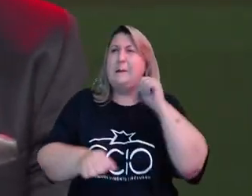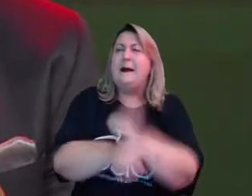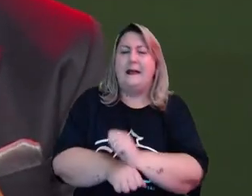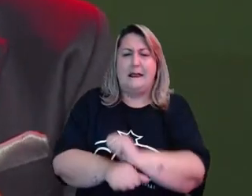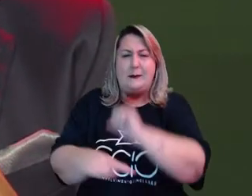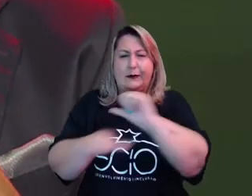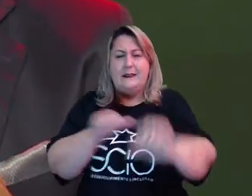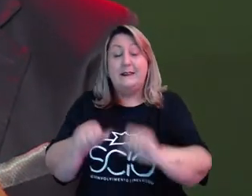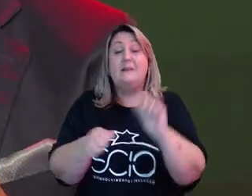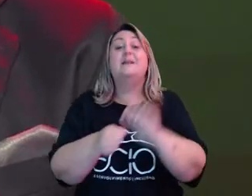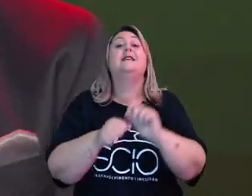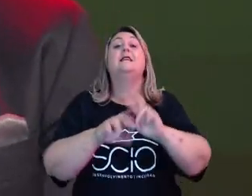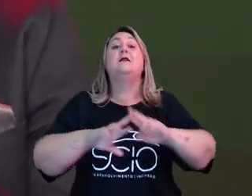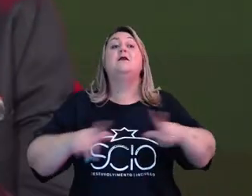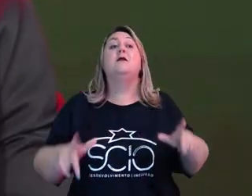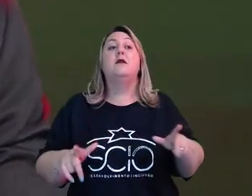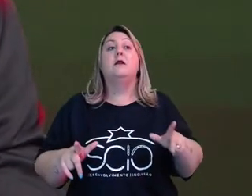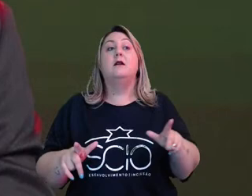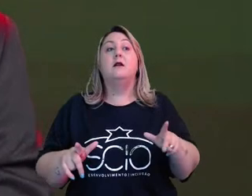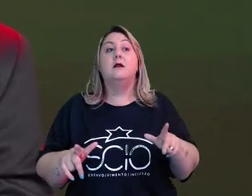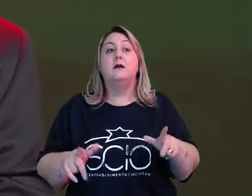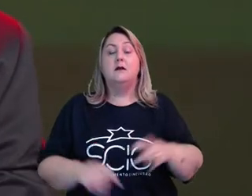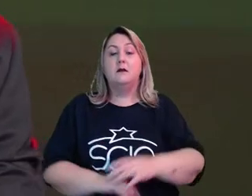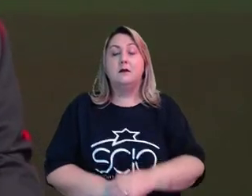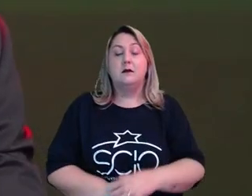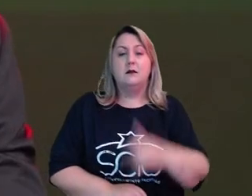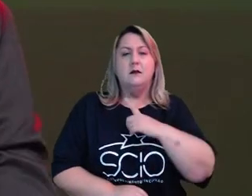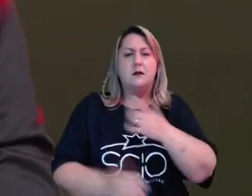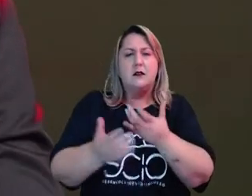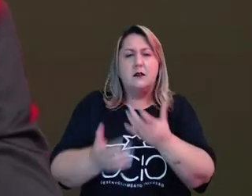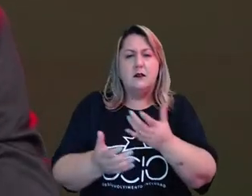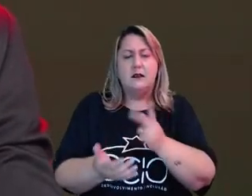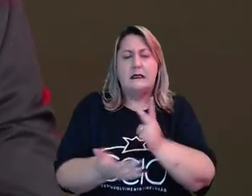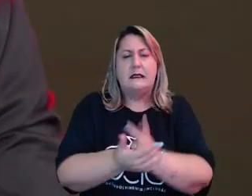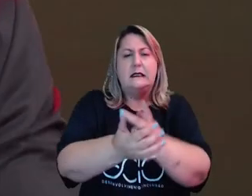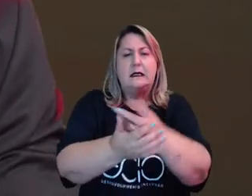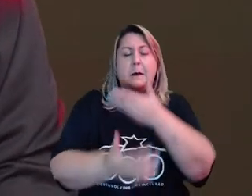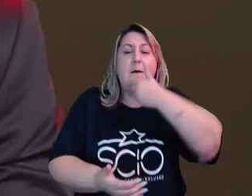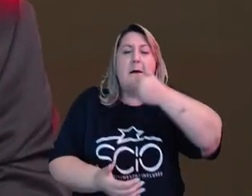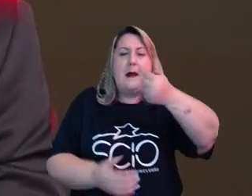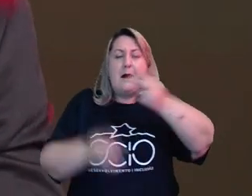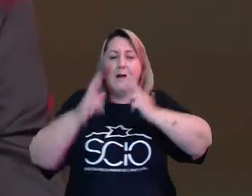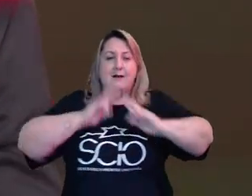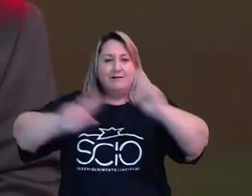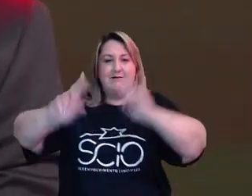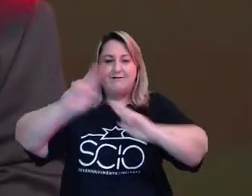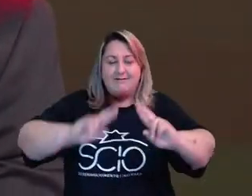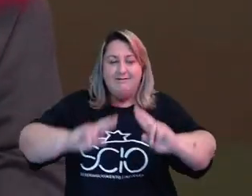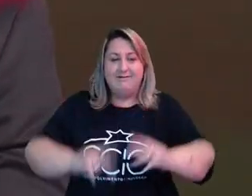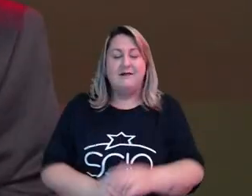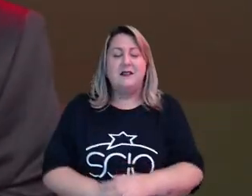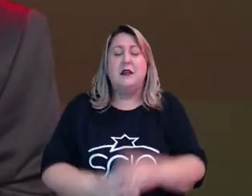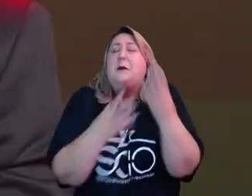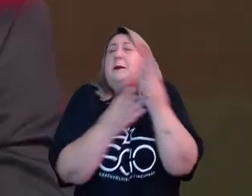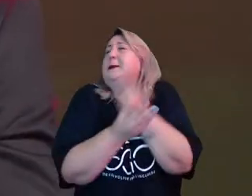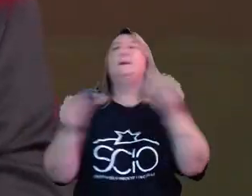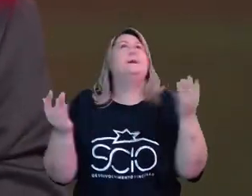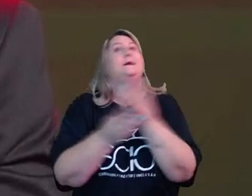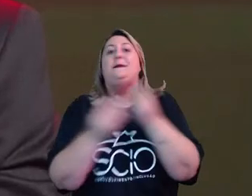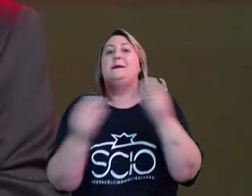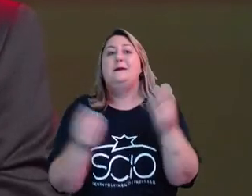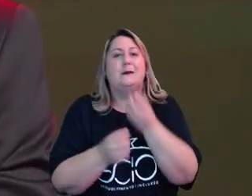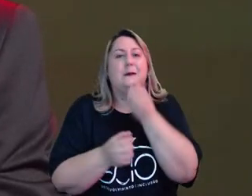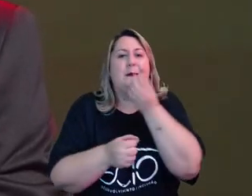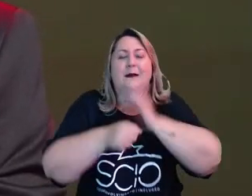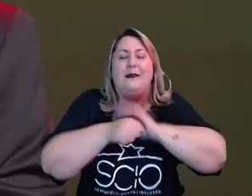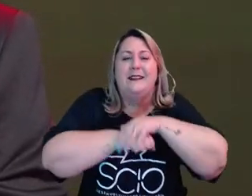paradigmas, de fazer diferente, de inovar e buscar sempre os melhores resultados. Muito, muito,